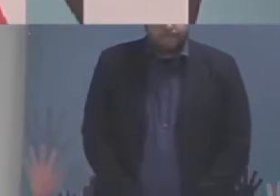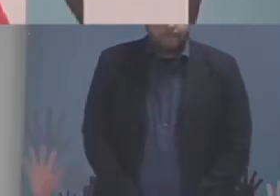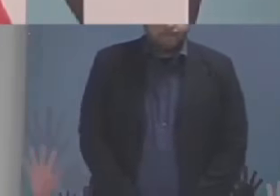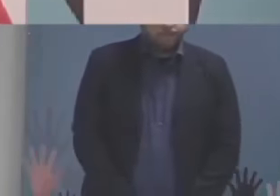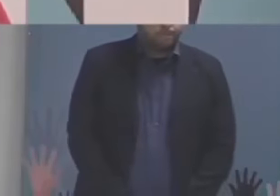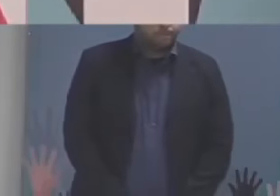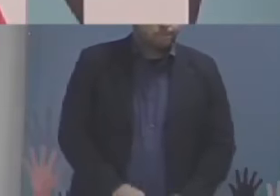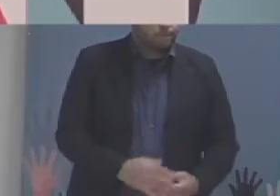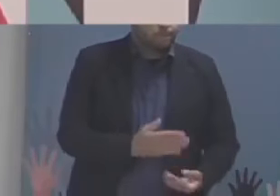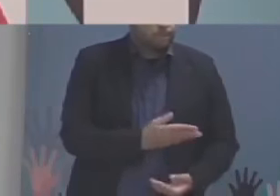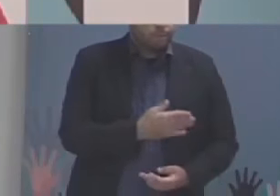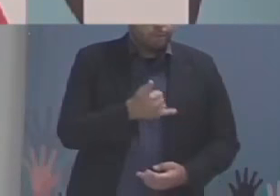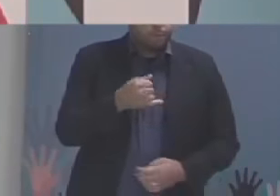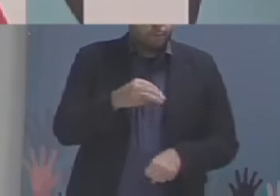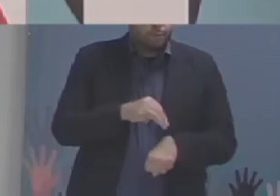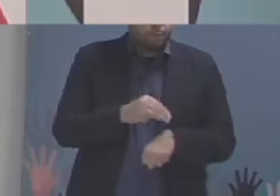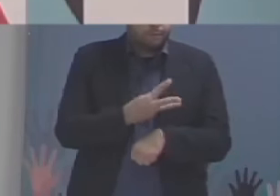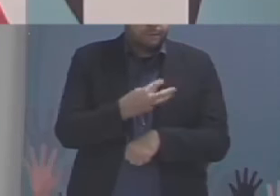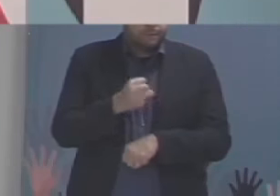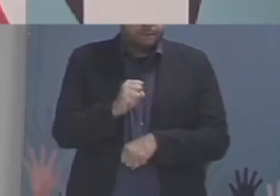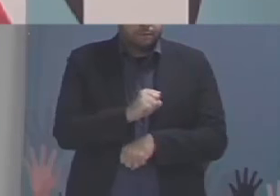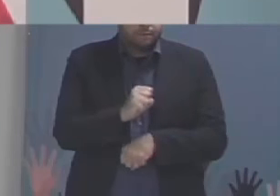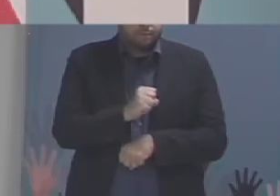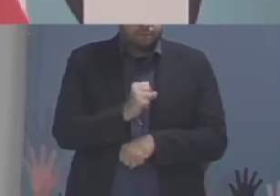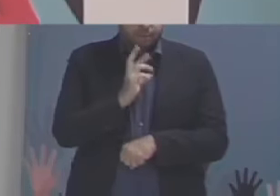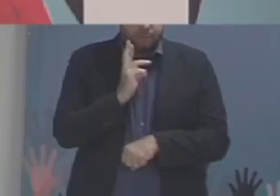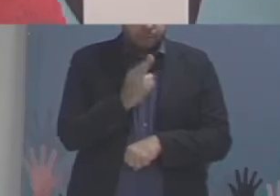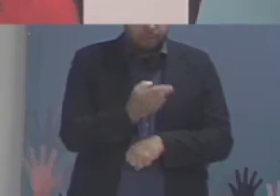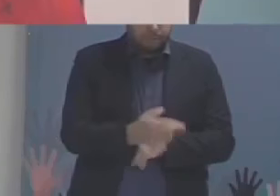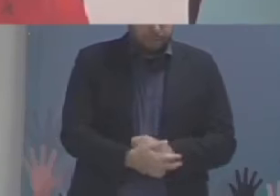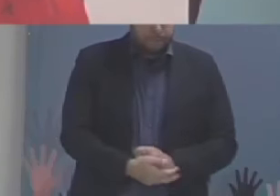terá 1 minuto e 30 segundos, candidato.